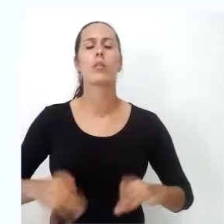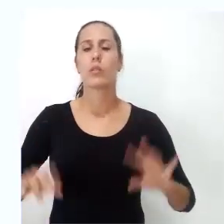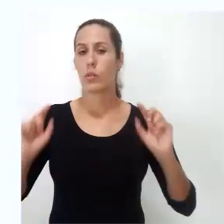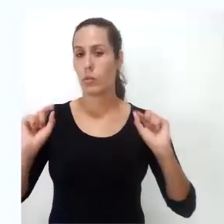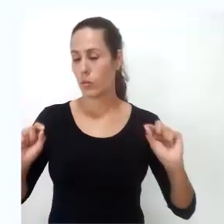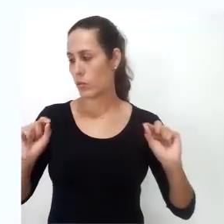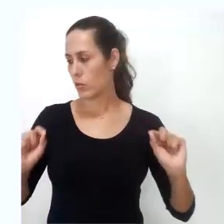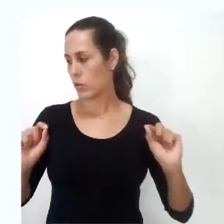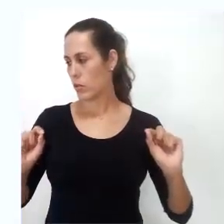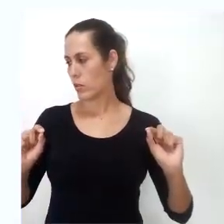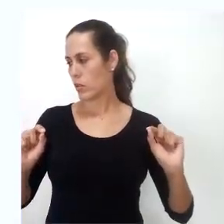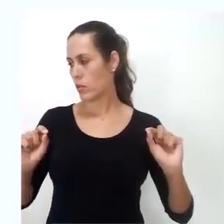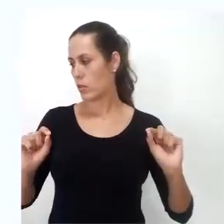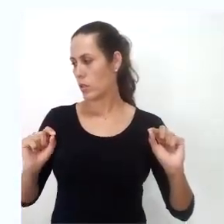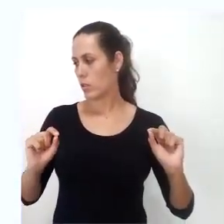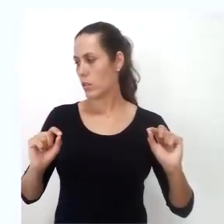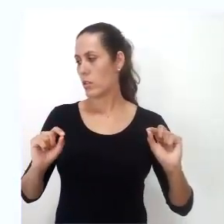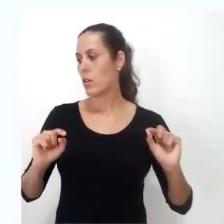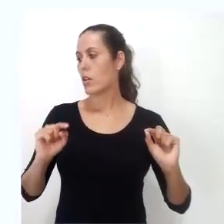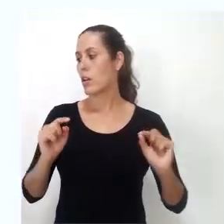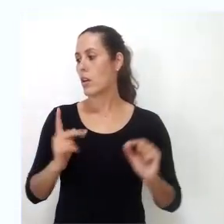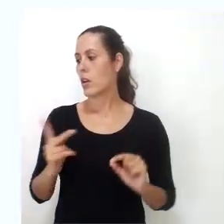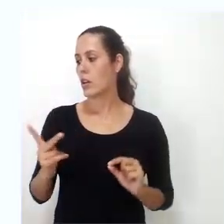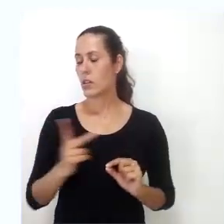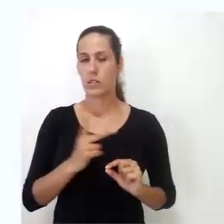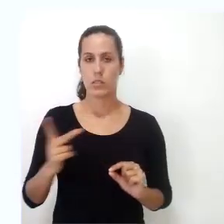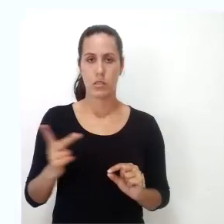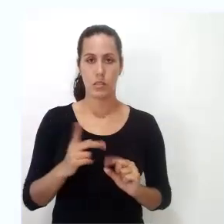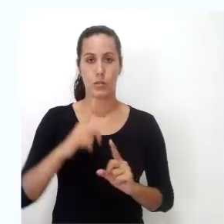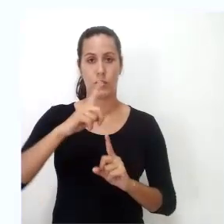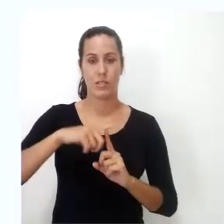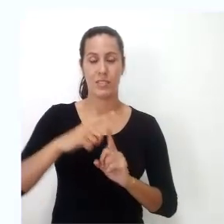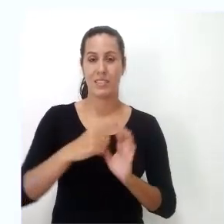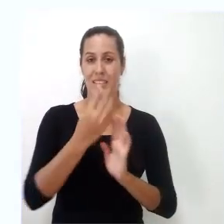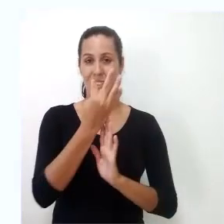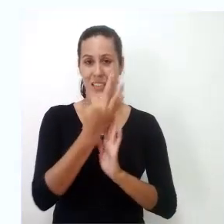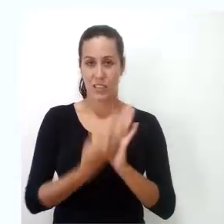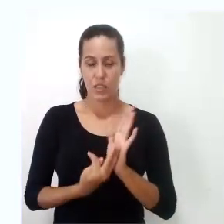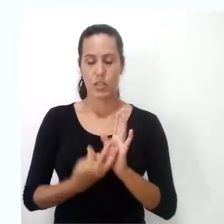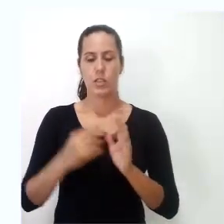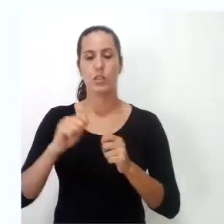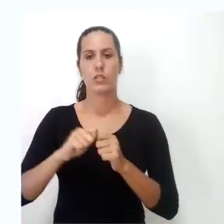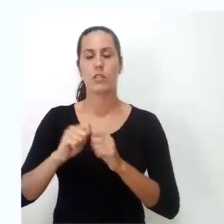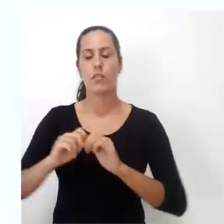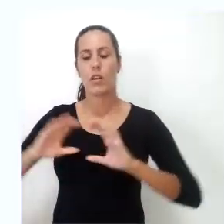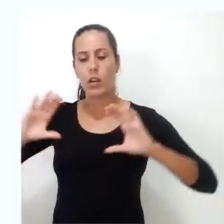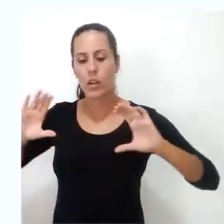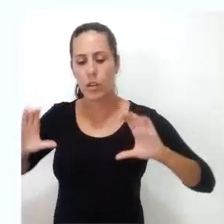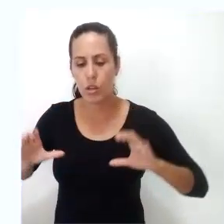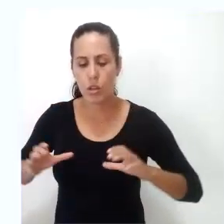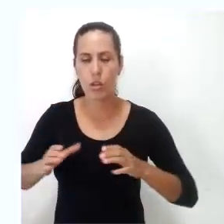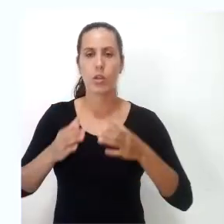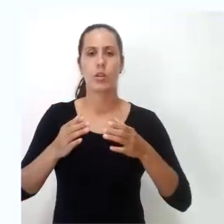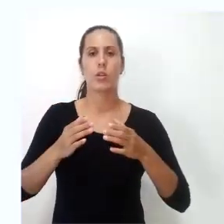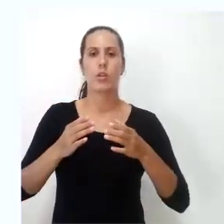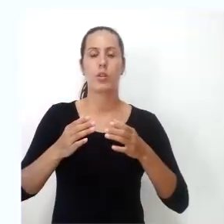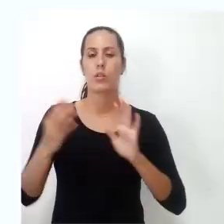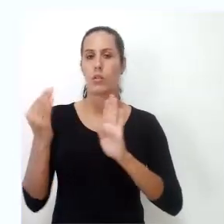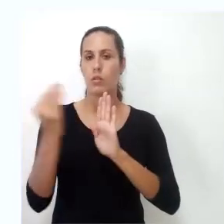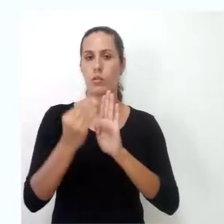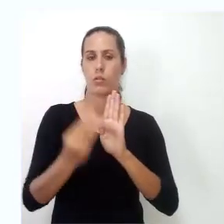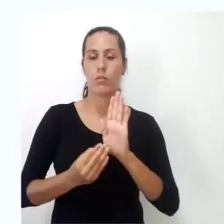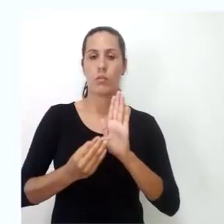lembrar o seguinte ponto. Tais textos são textos que vão regulamentar os direitos e